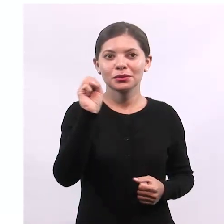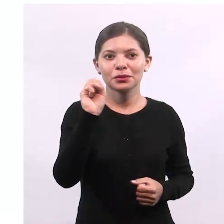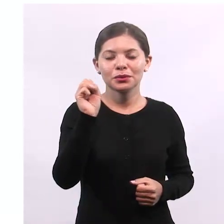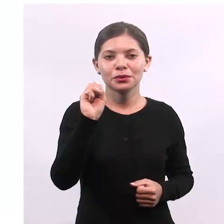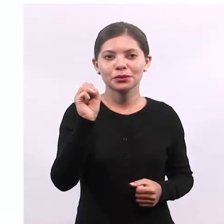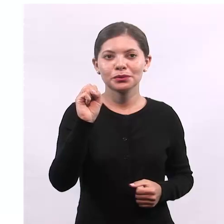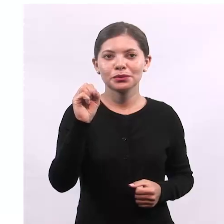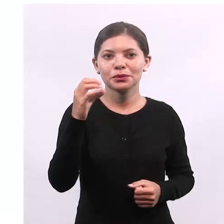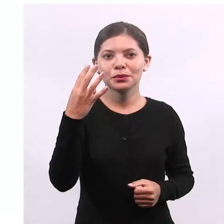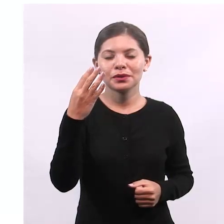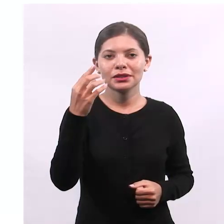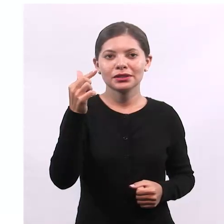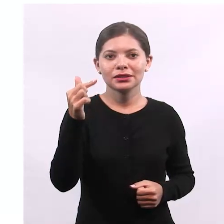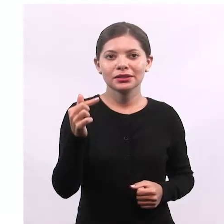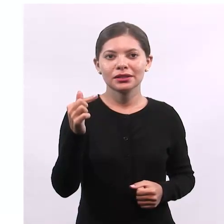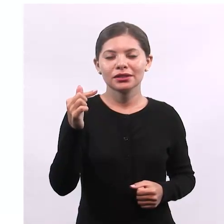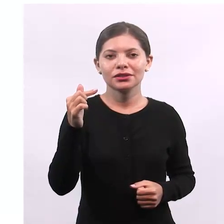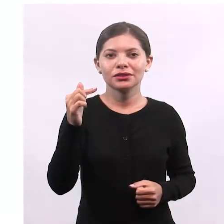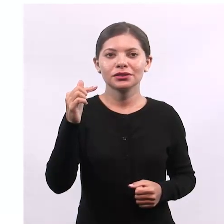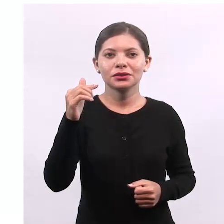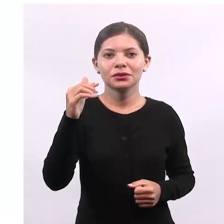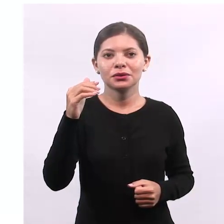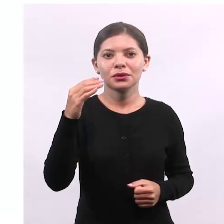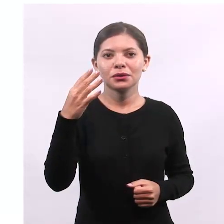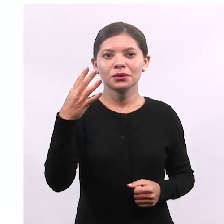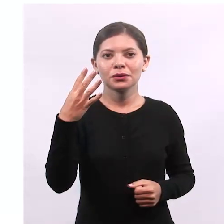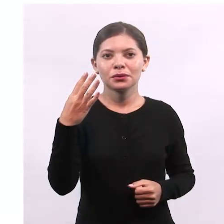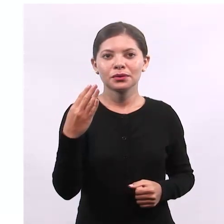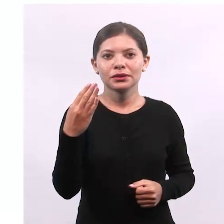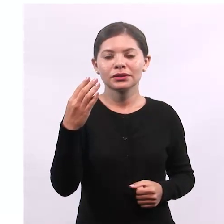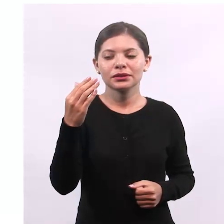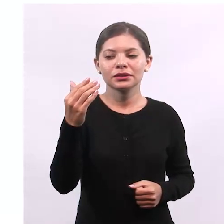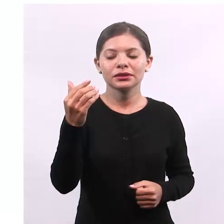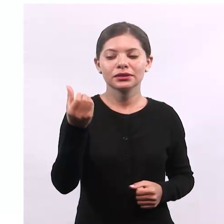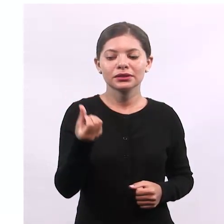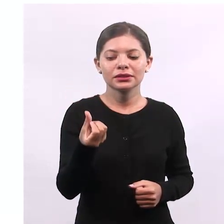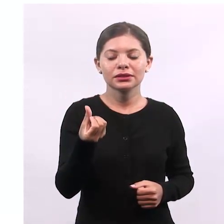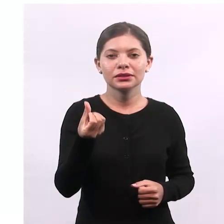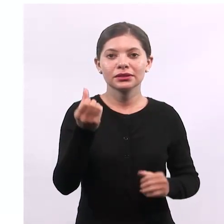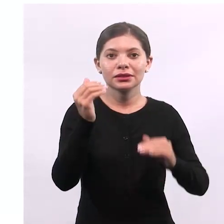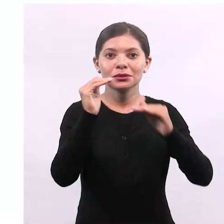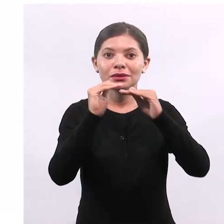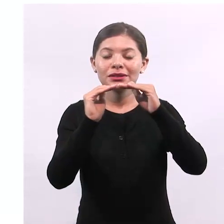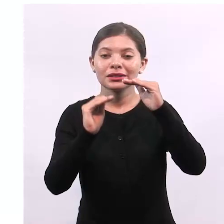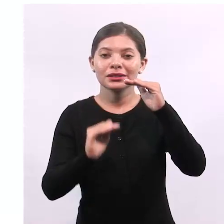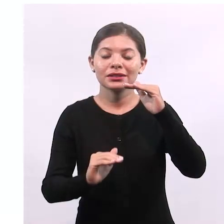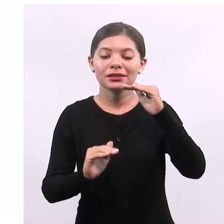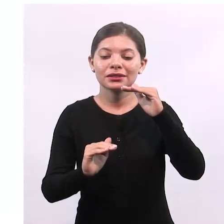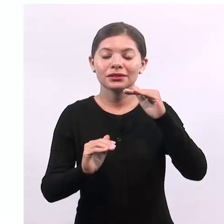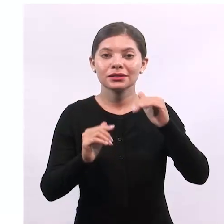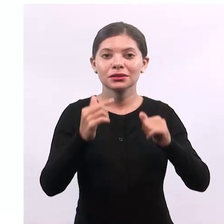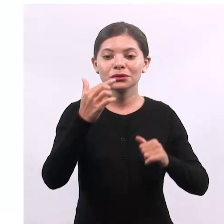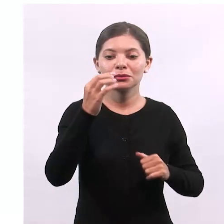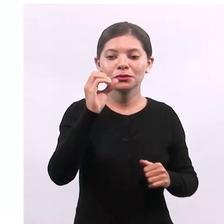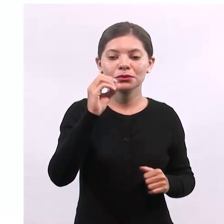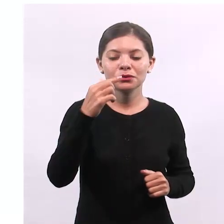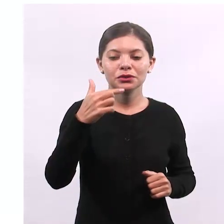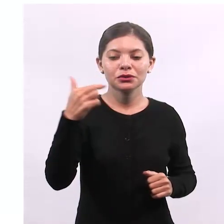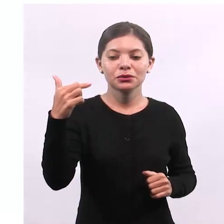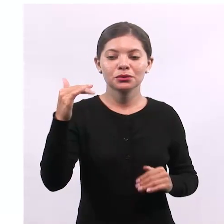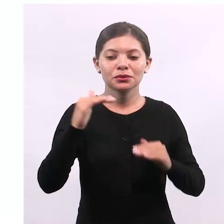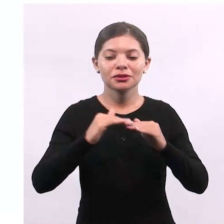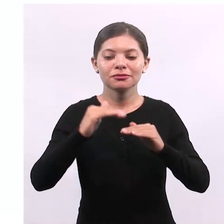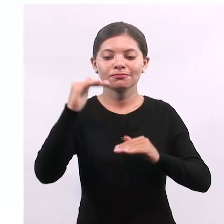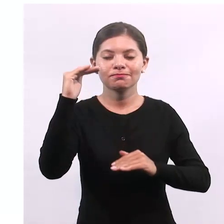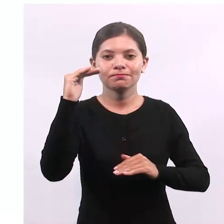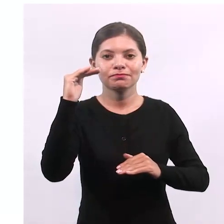2022 os dados de matrículas está decrescendo e somente em 2022 que voltou a aumentar mas